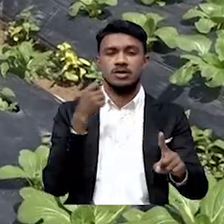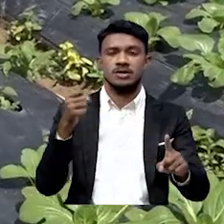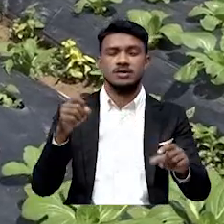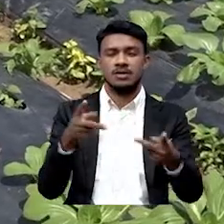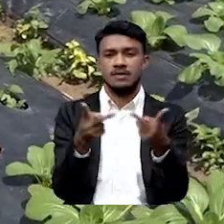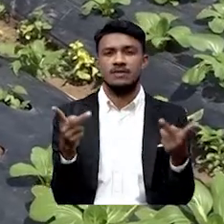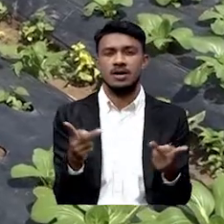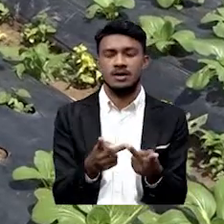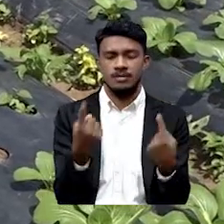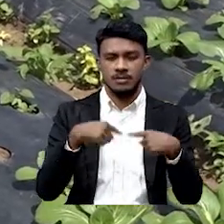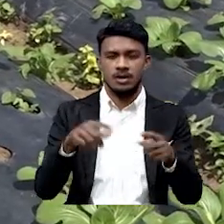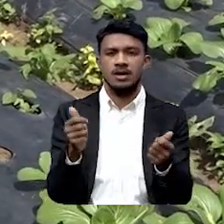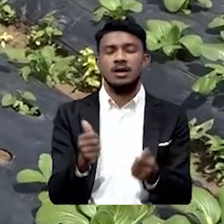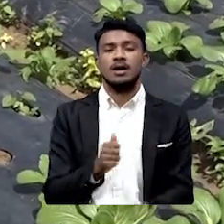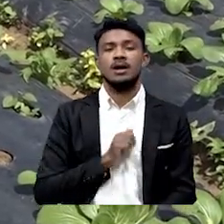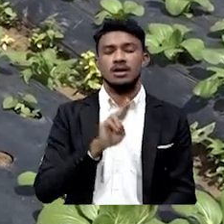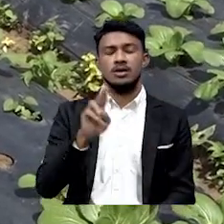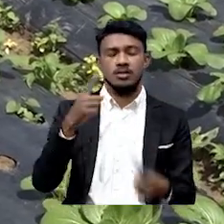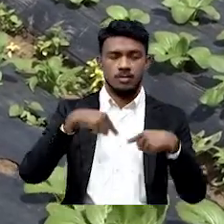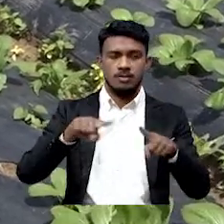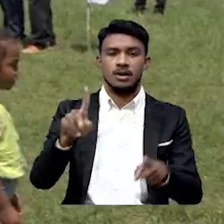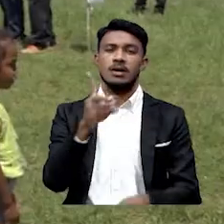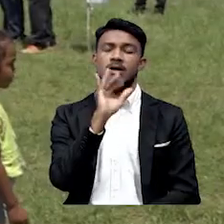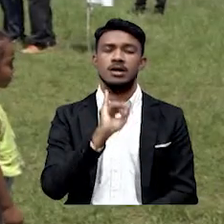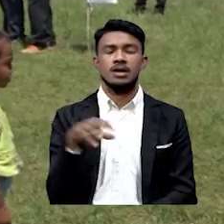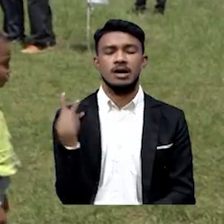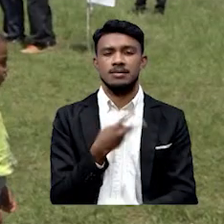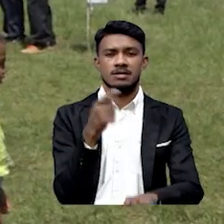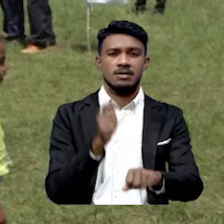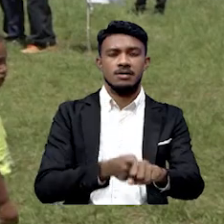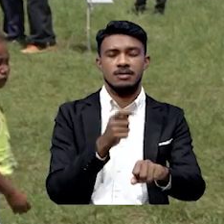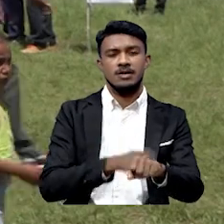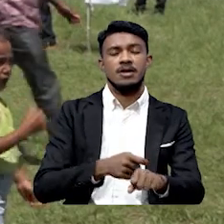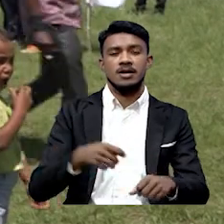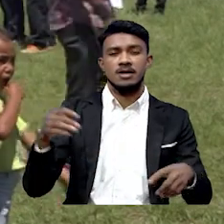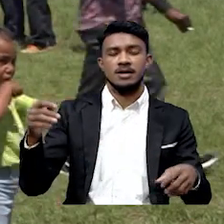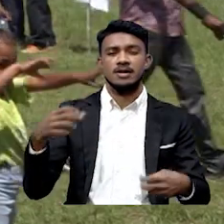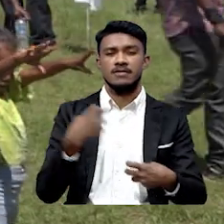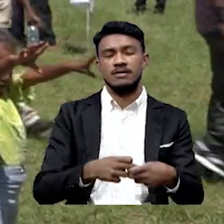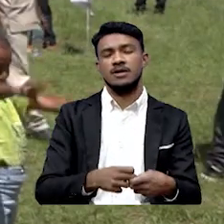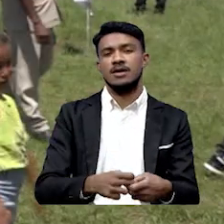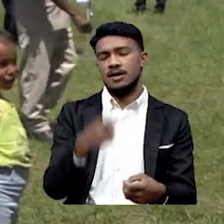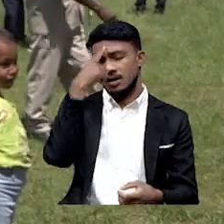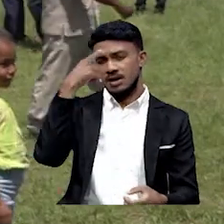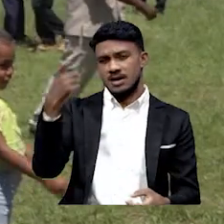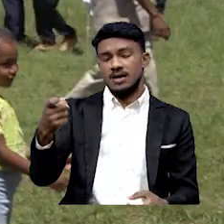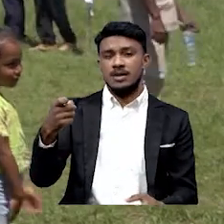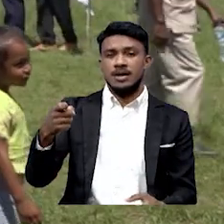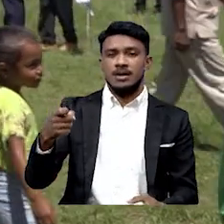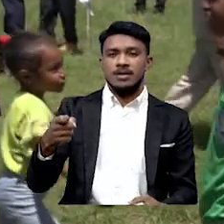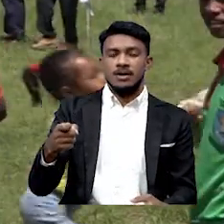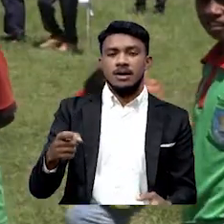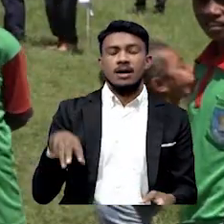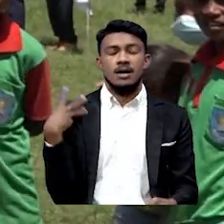tu sai ba aí leu ba dili a me susar te tebe se é tempo da tamané da lei da tan povo fona direito